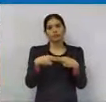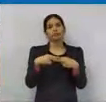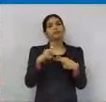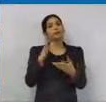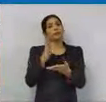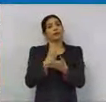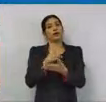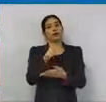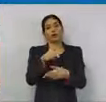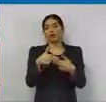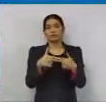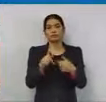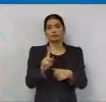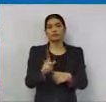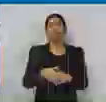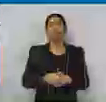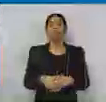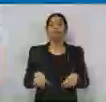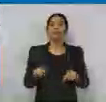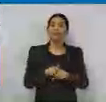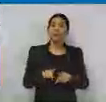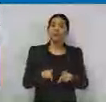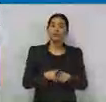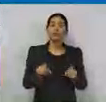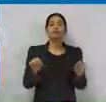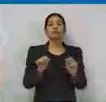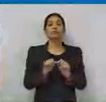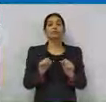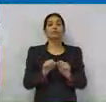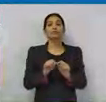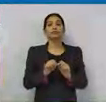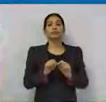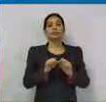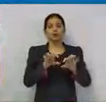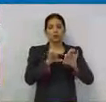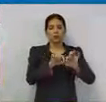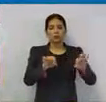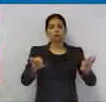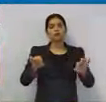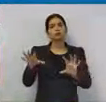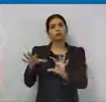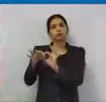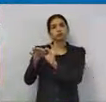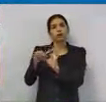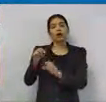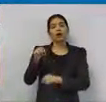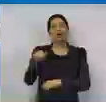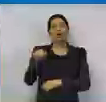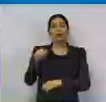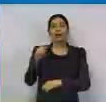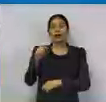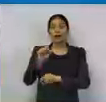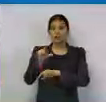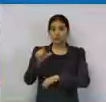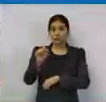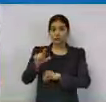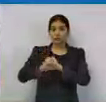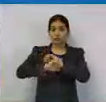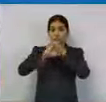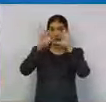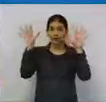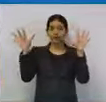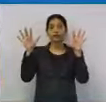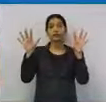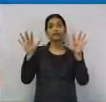vai fazer, também nós vamos interligar com a adutora que aparece em azul claro, que está em paralelo